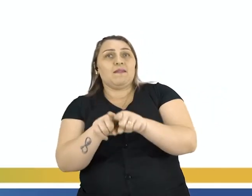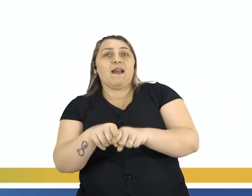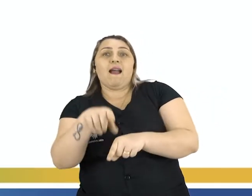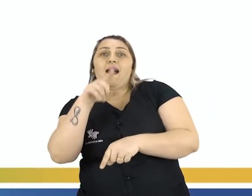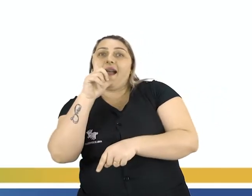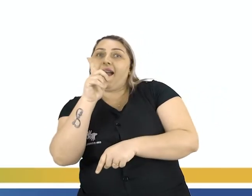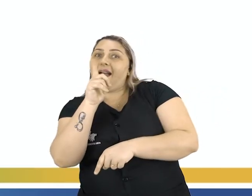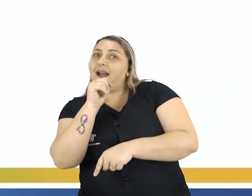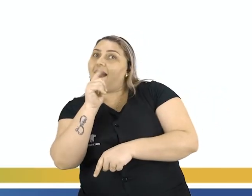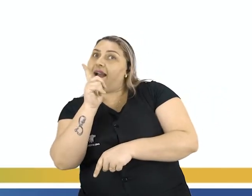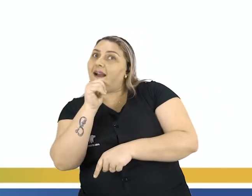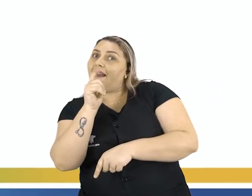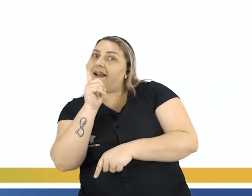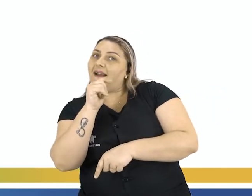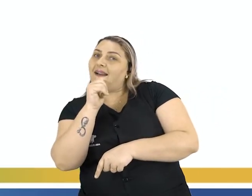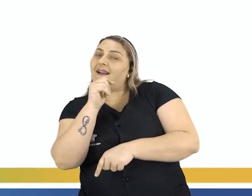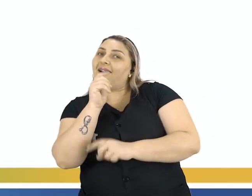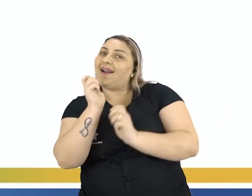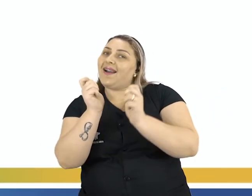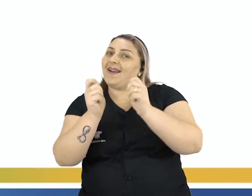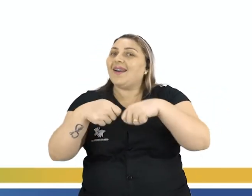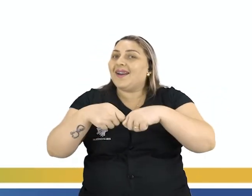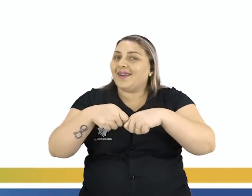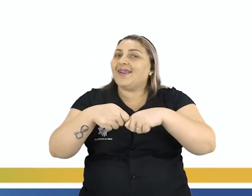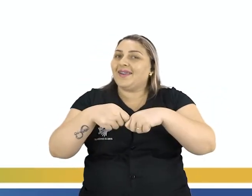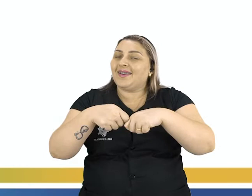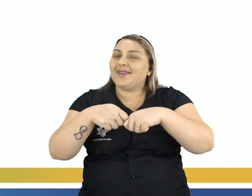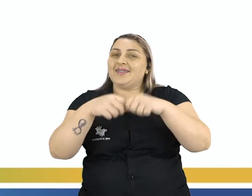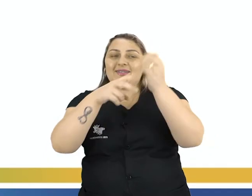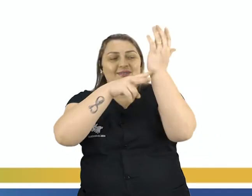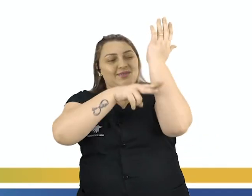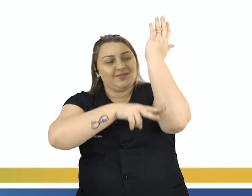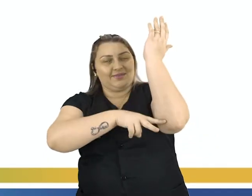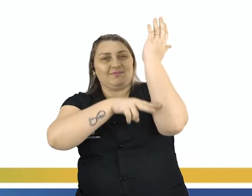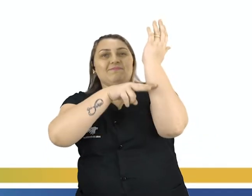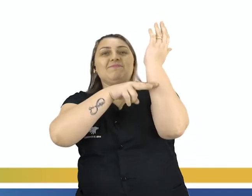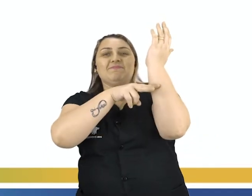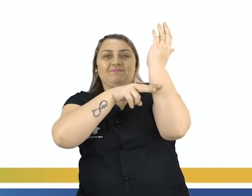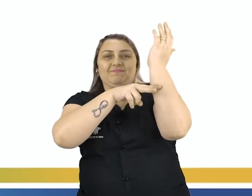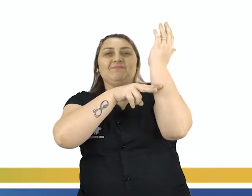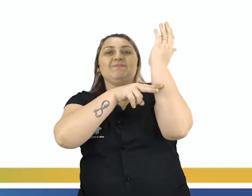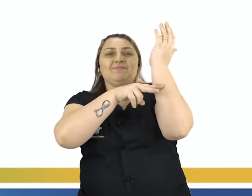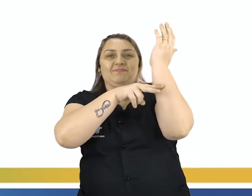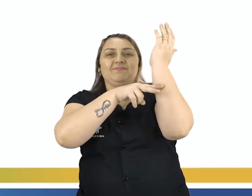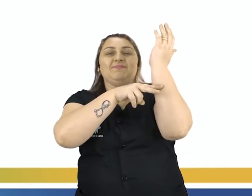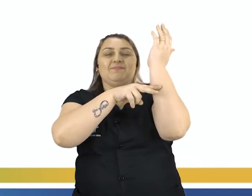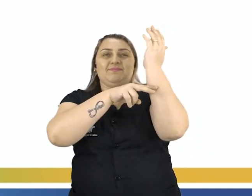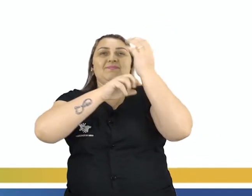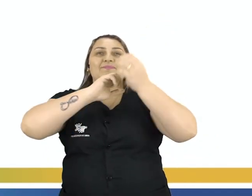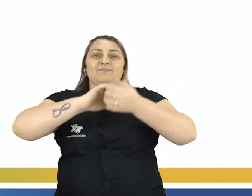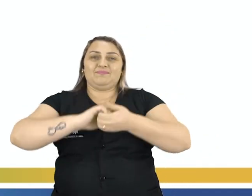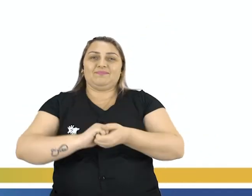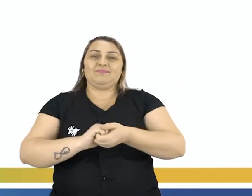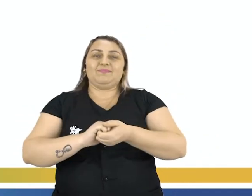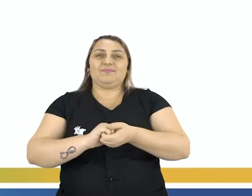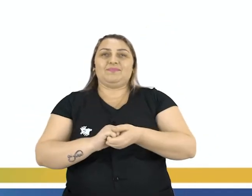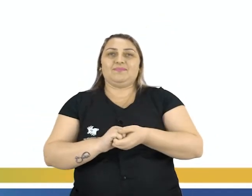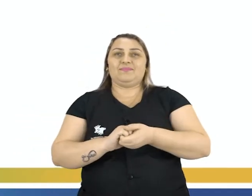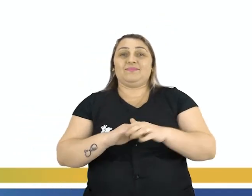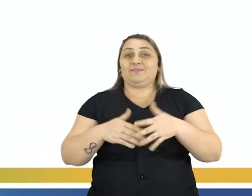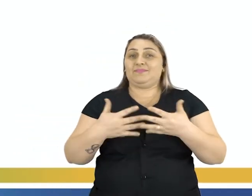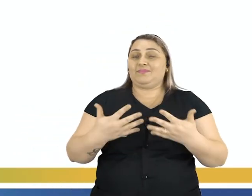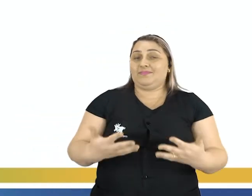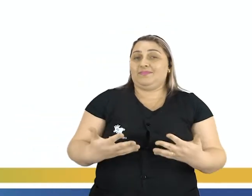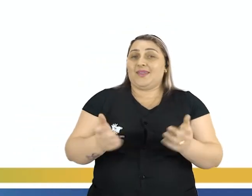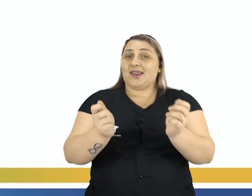medir, através da capacidade de medida, né? Nós podemos medir a água através